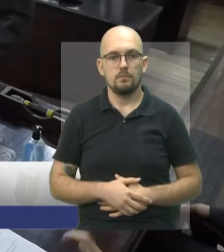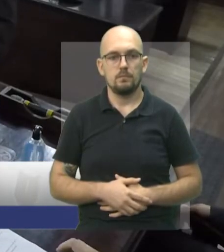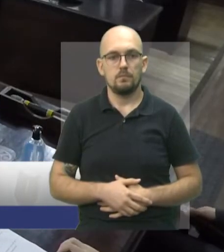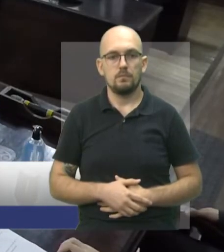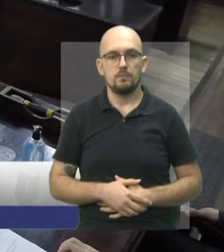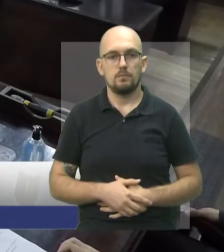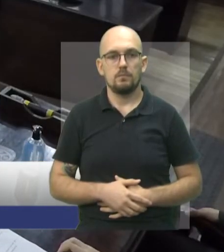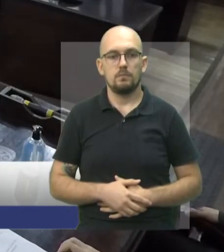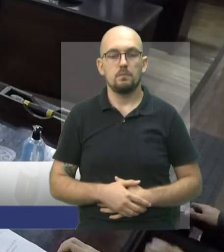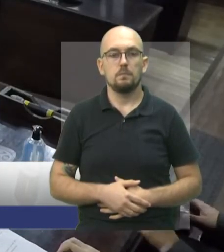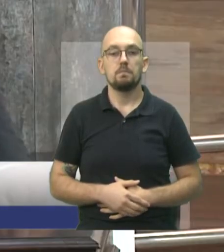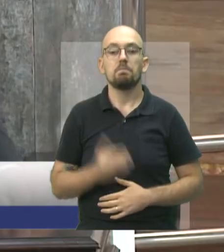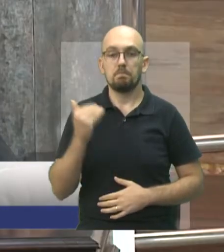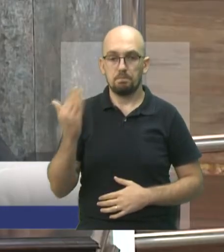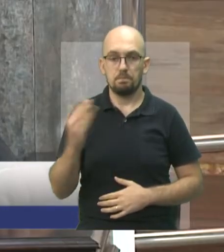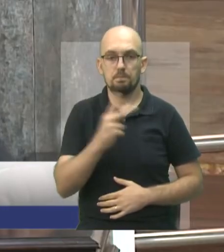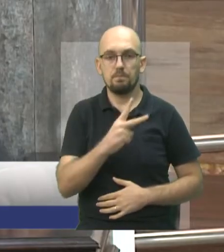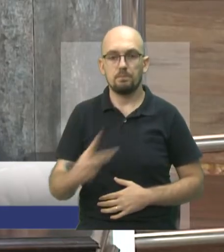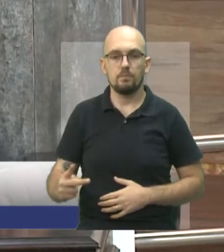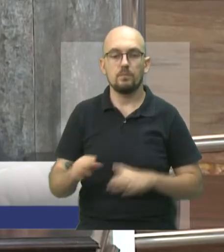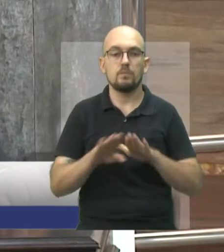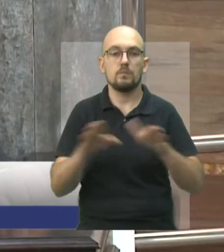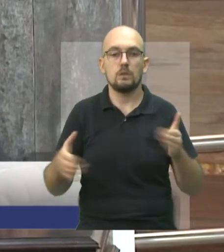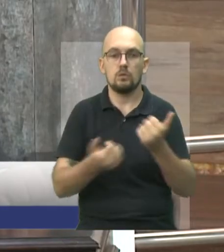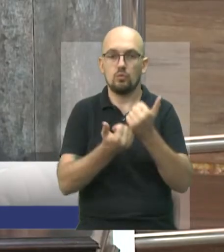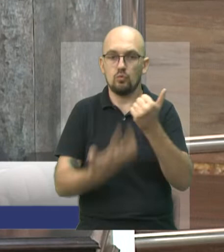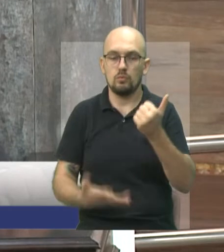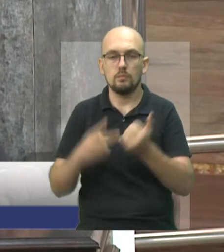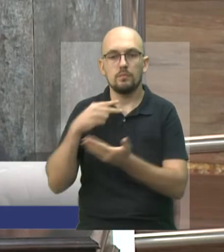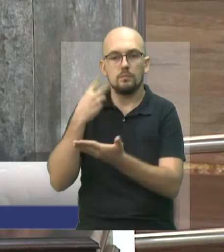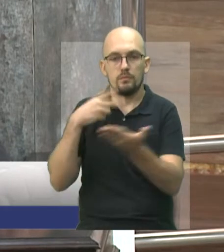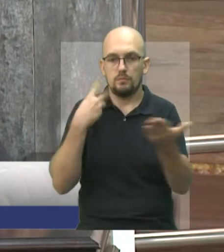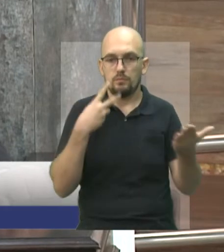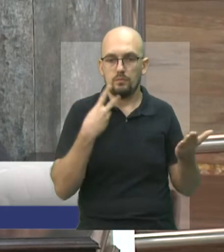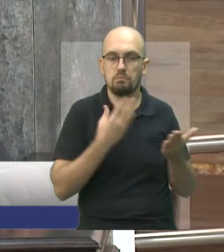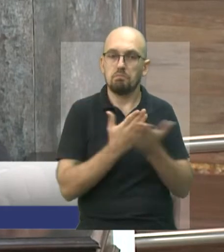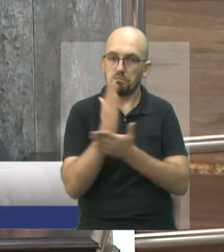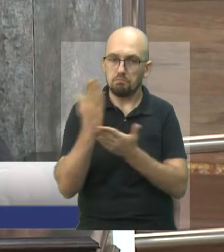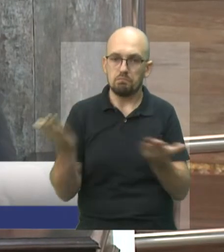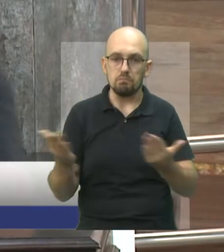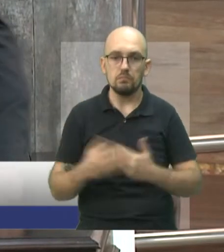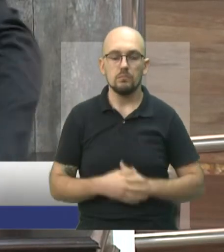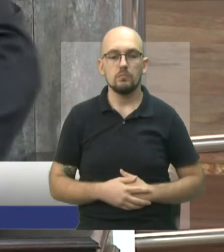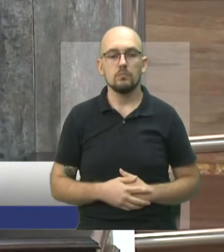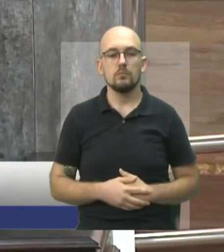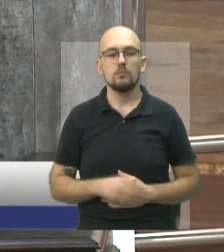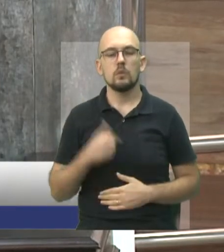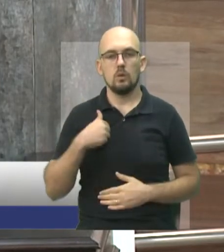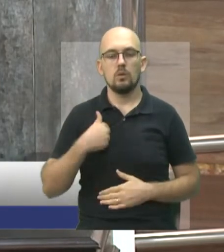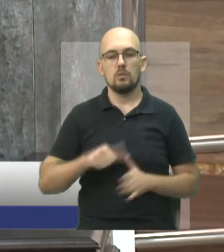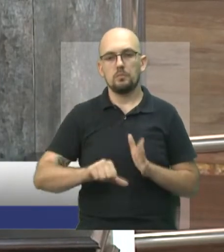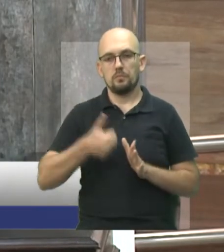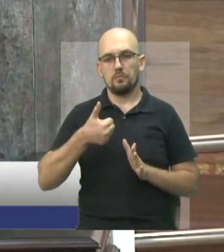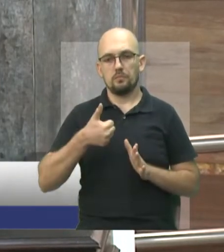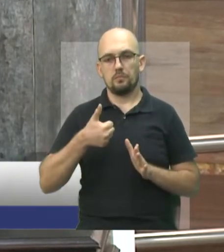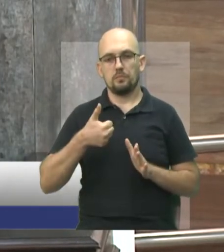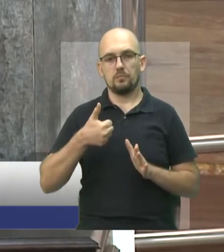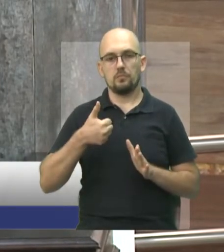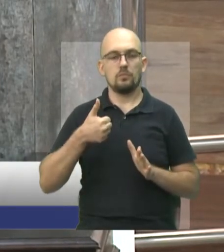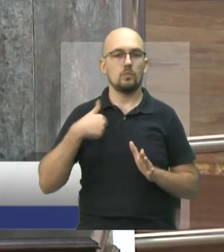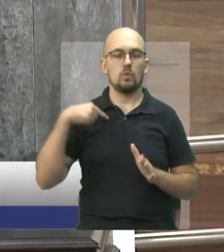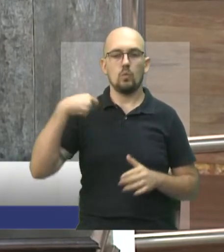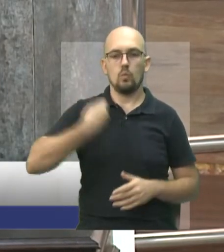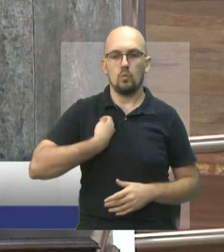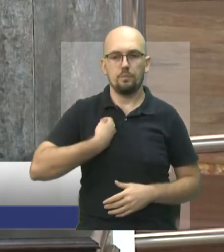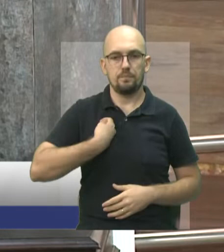Senhor presidente, mesa diretora, senhores vereadores eleitos, eu, pela primeira vez, estou aqui